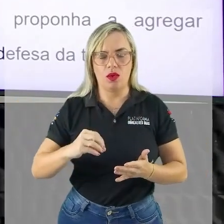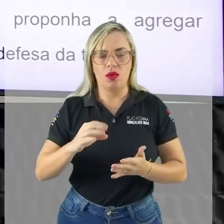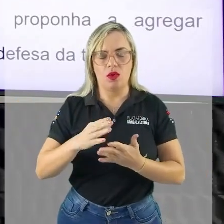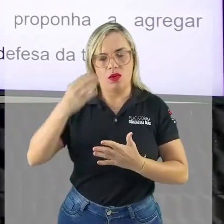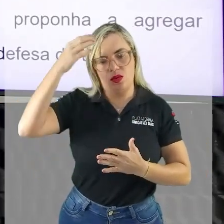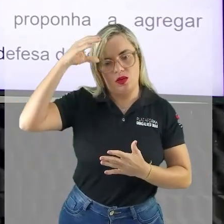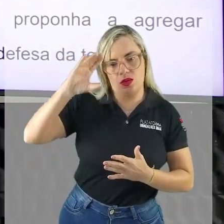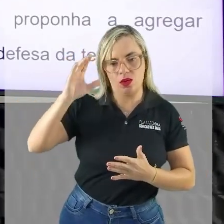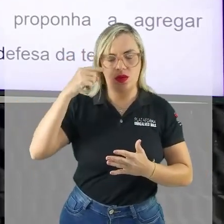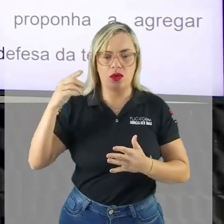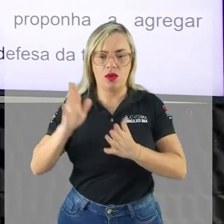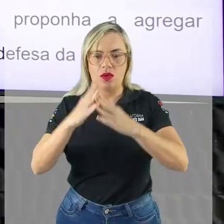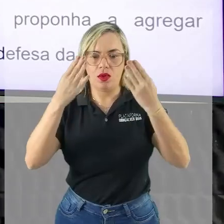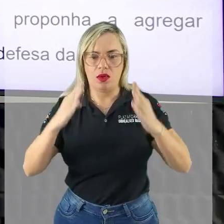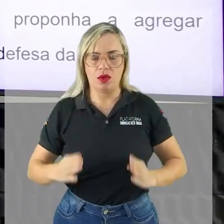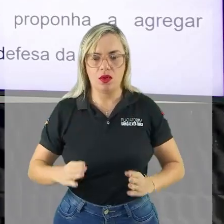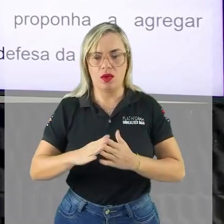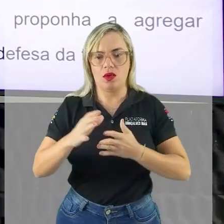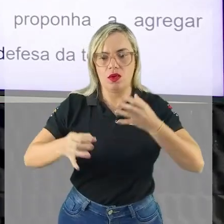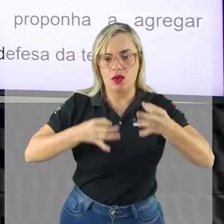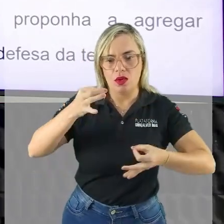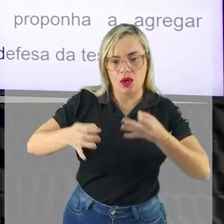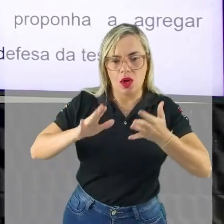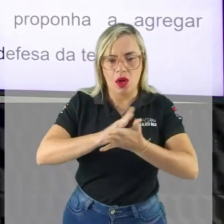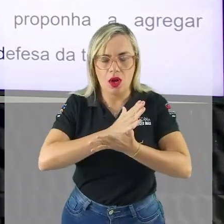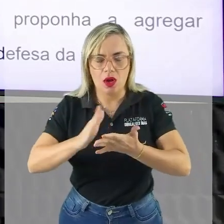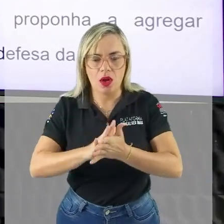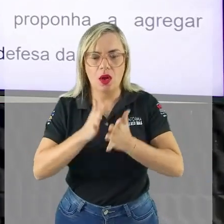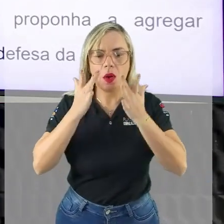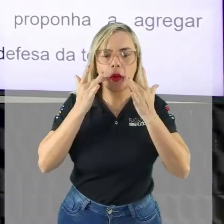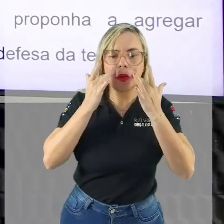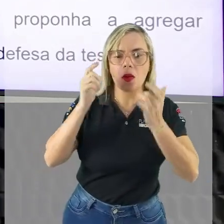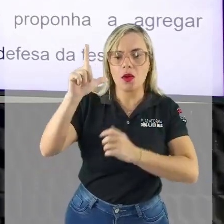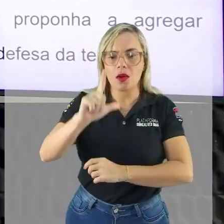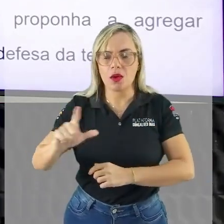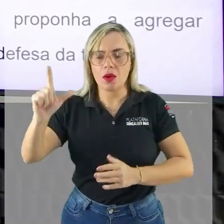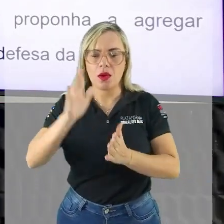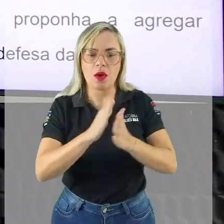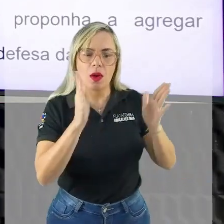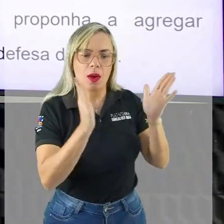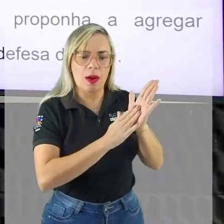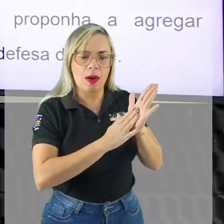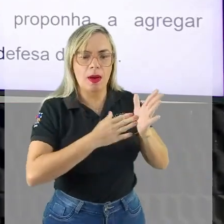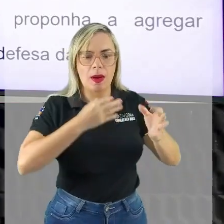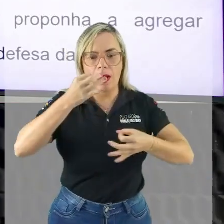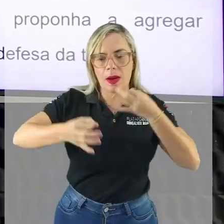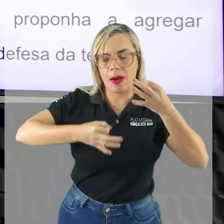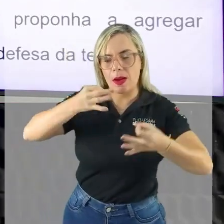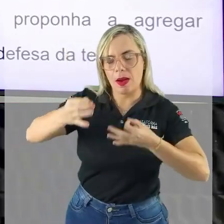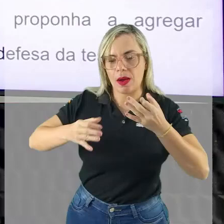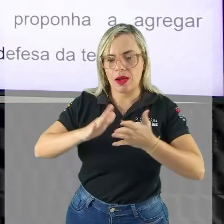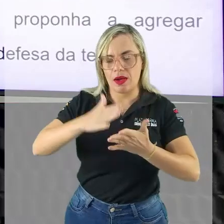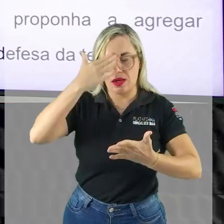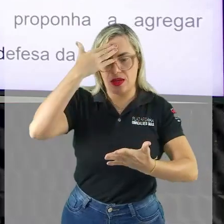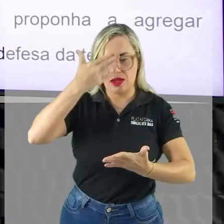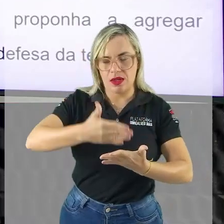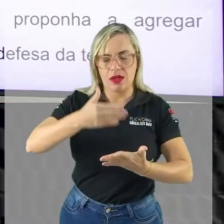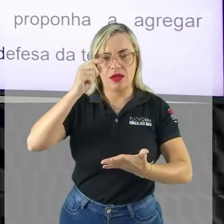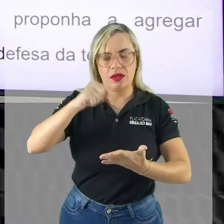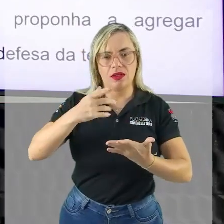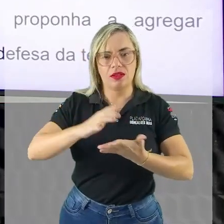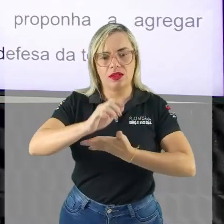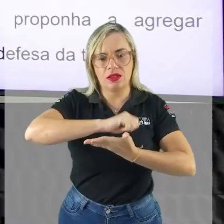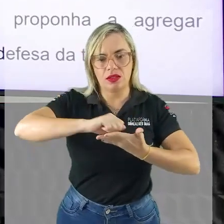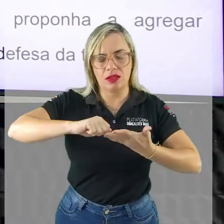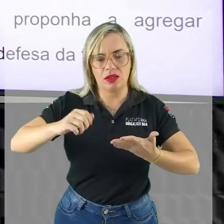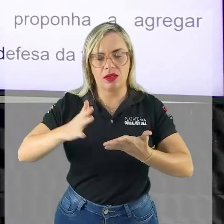Análise crítica de algum elemento artístico ou literário que se propõe a agregar argumentos que corrobore a defesa da tese, tá? O que